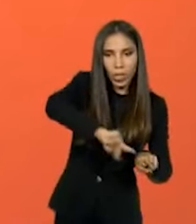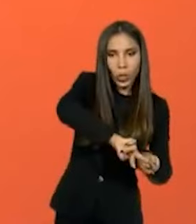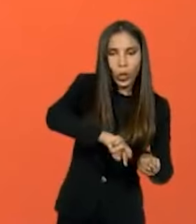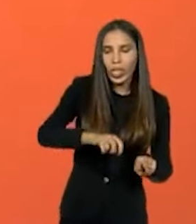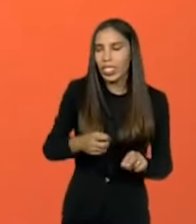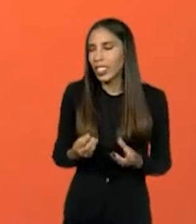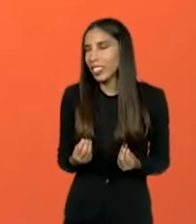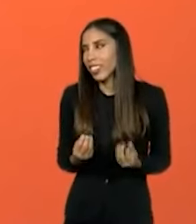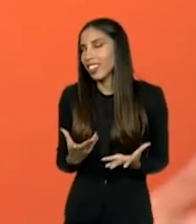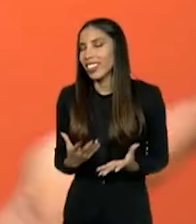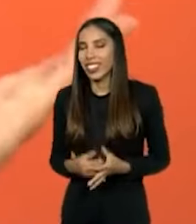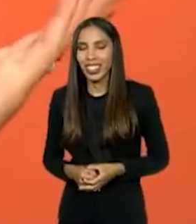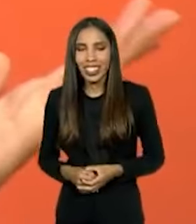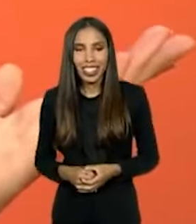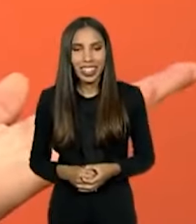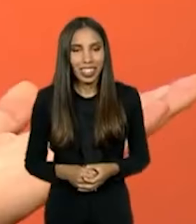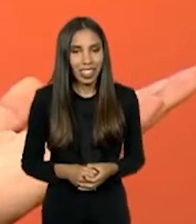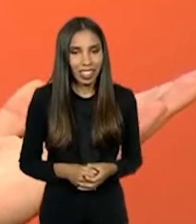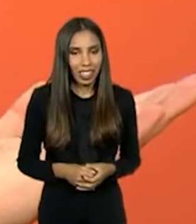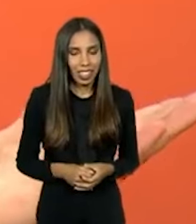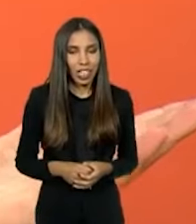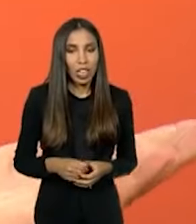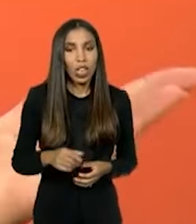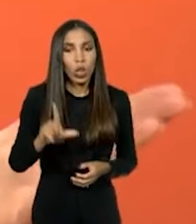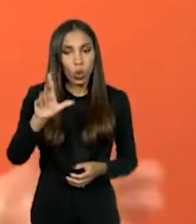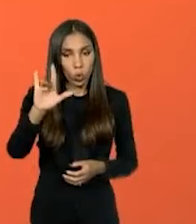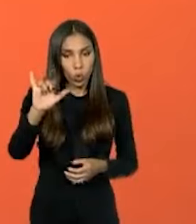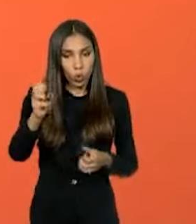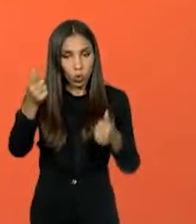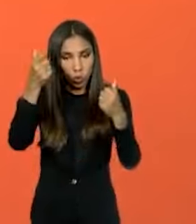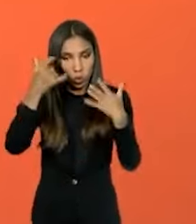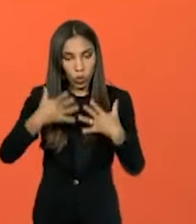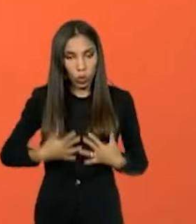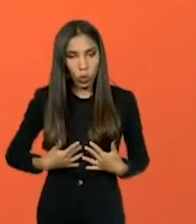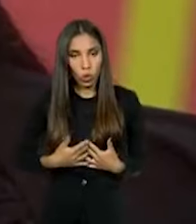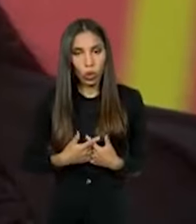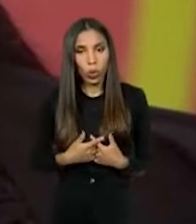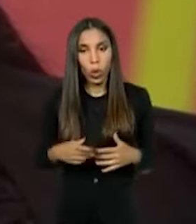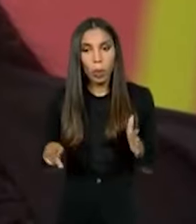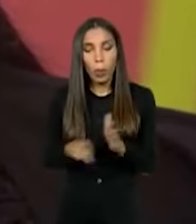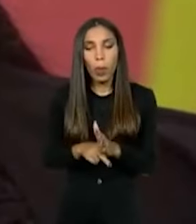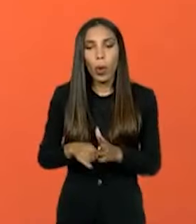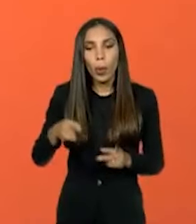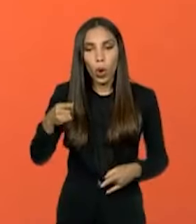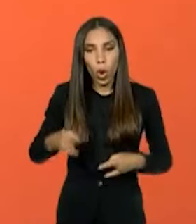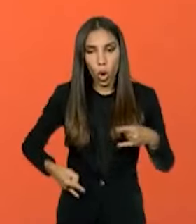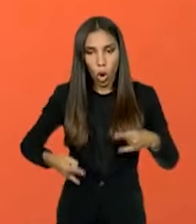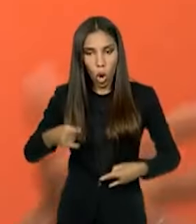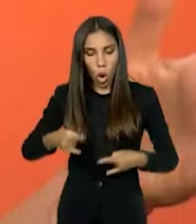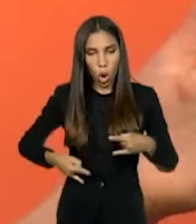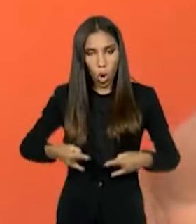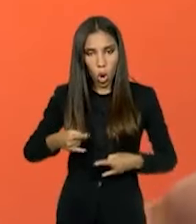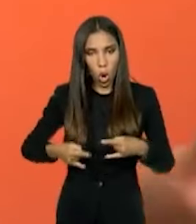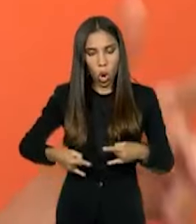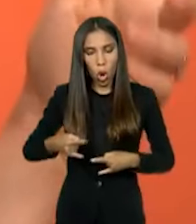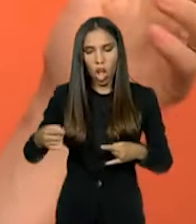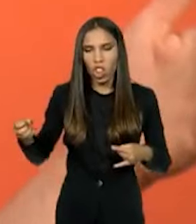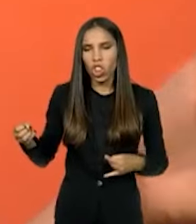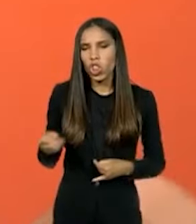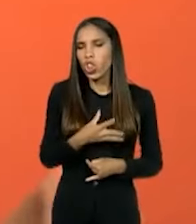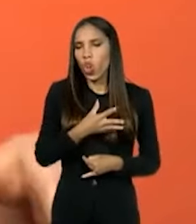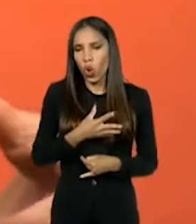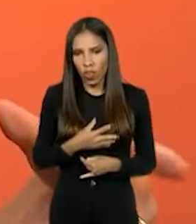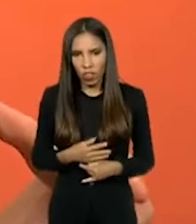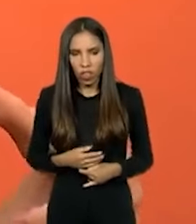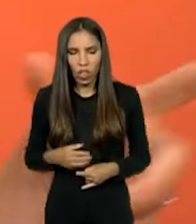doído É mas o lci já já tinha me dito que assim era melhor a gente fazer por robótica Porque isso é uma novidade até o